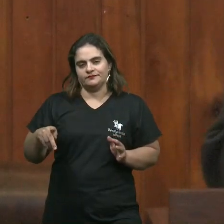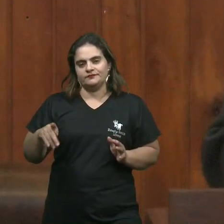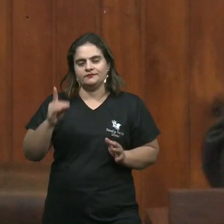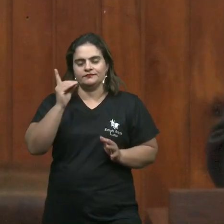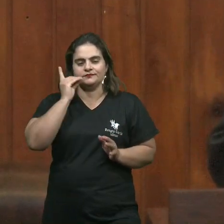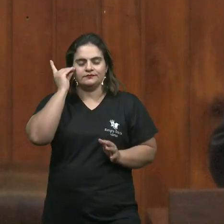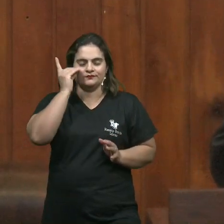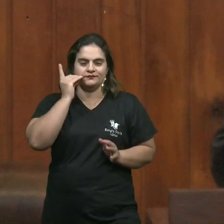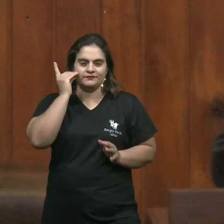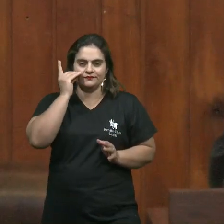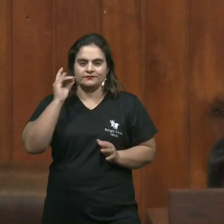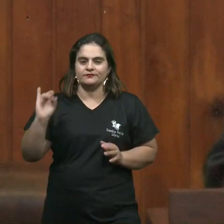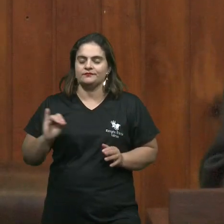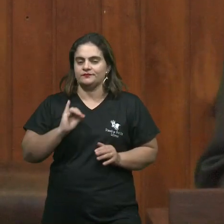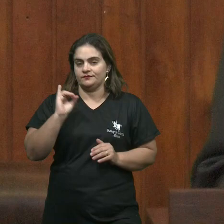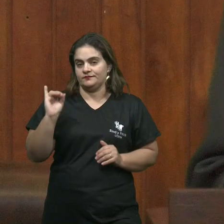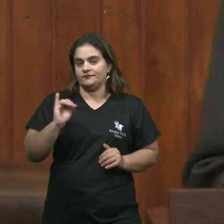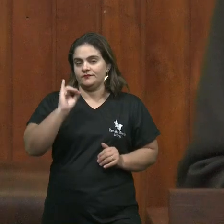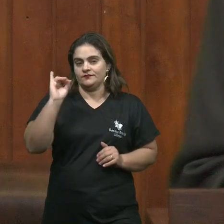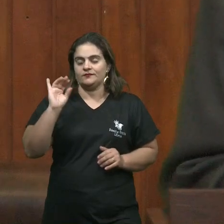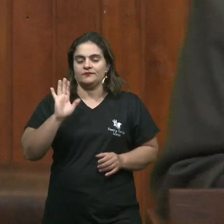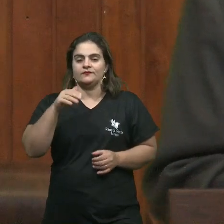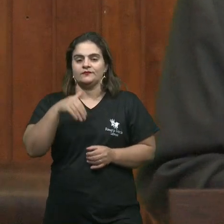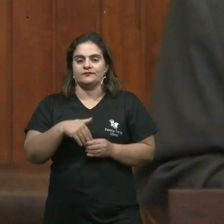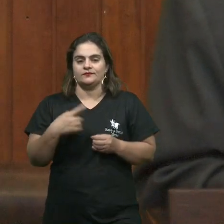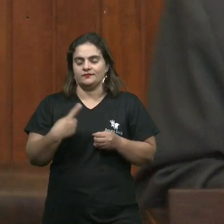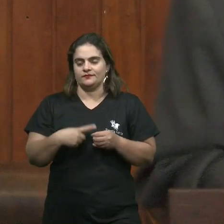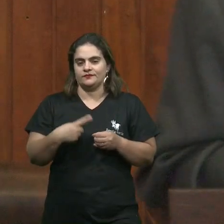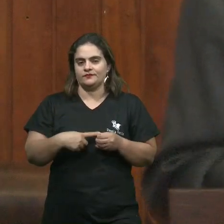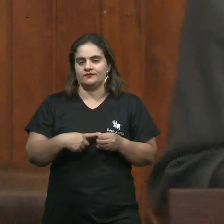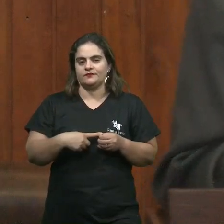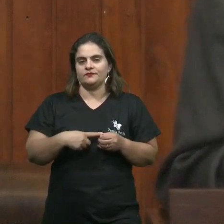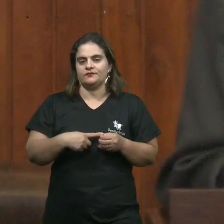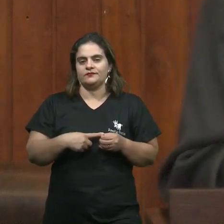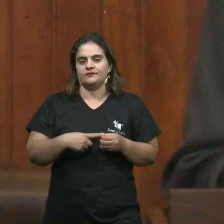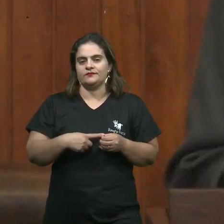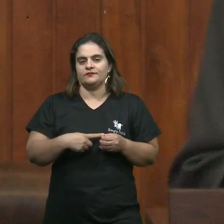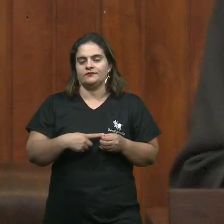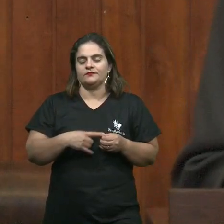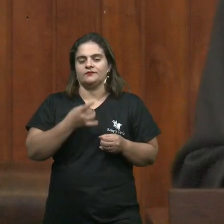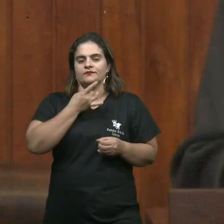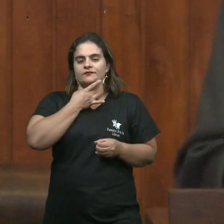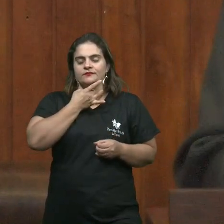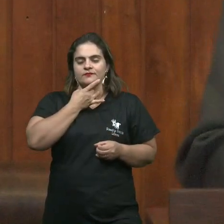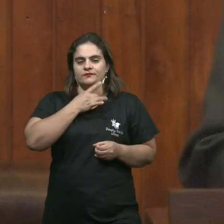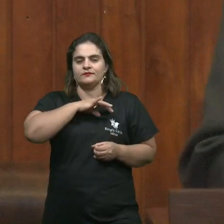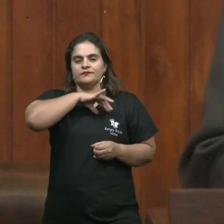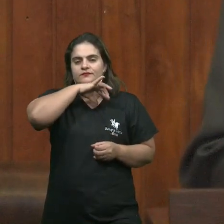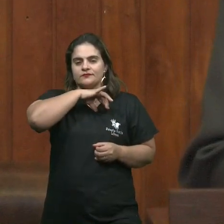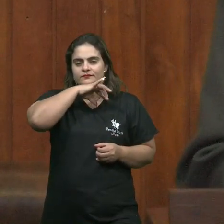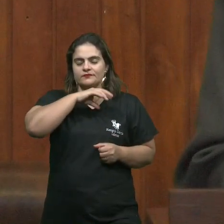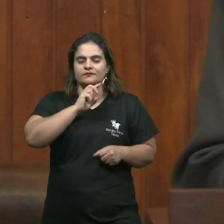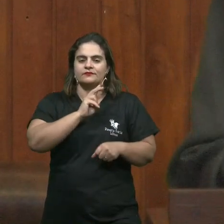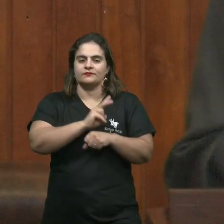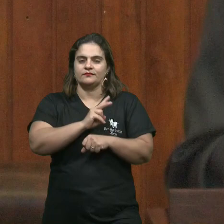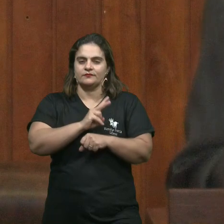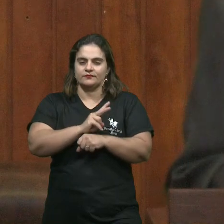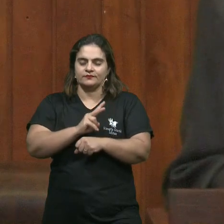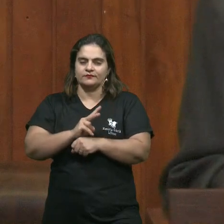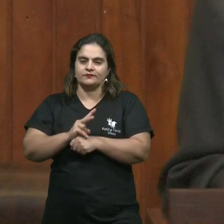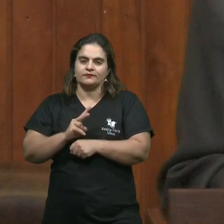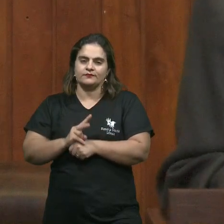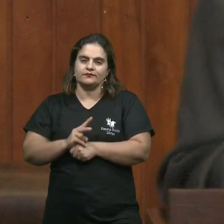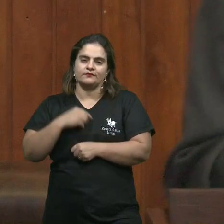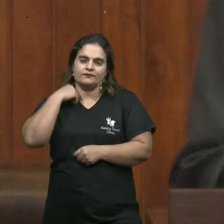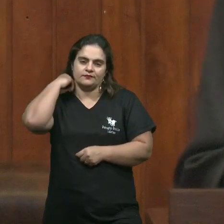importante para a causa animal em nossa cidade, que a duras custas vem vencendo o descuido e o